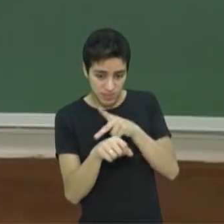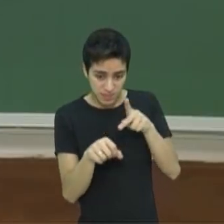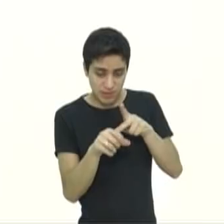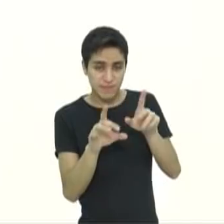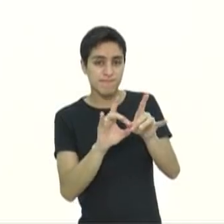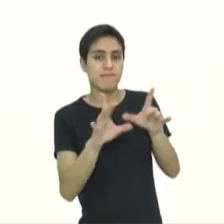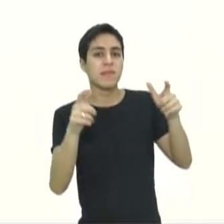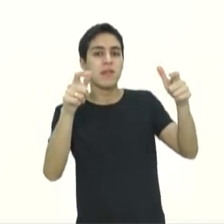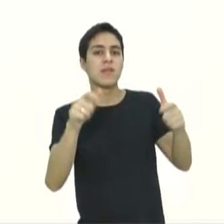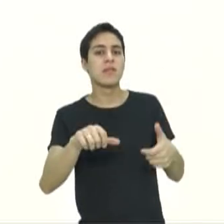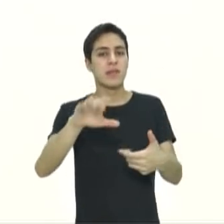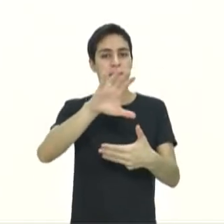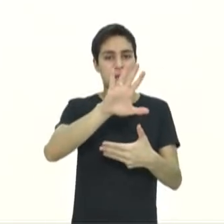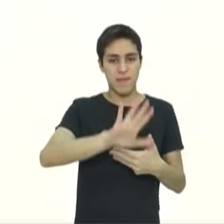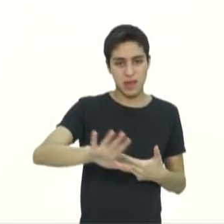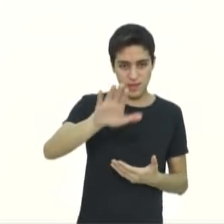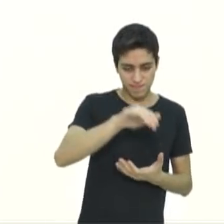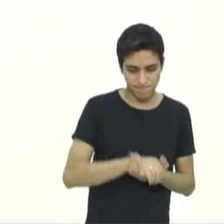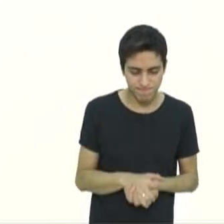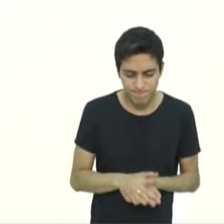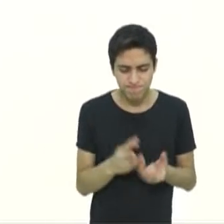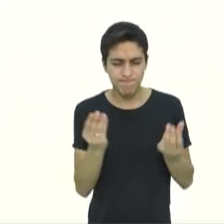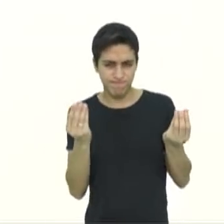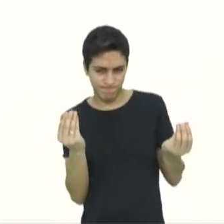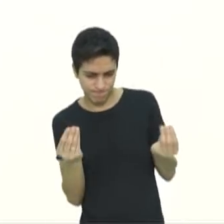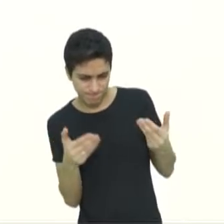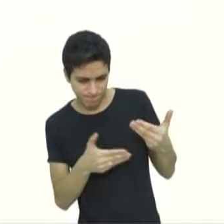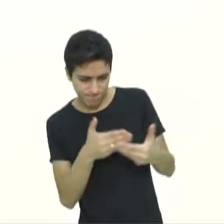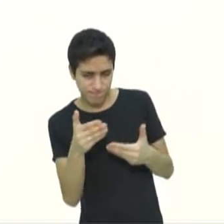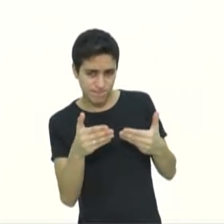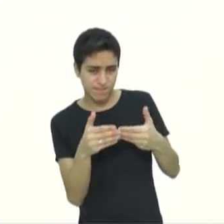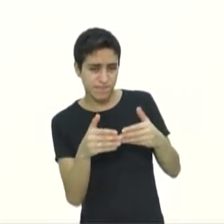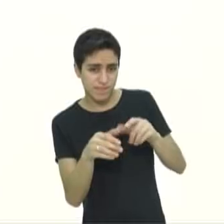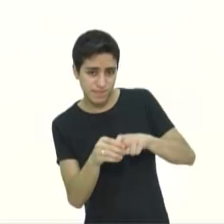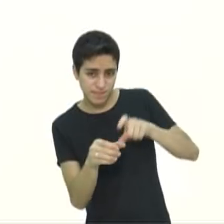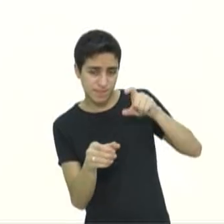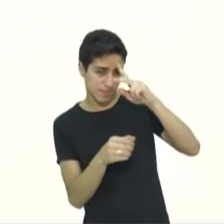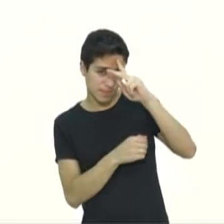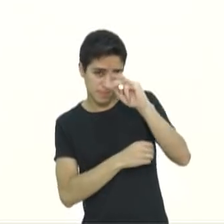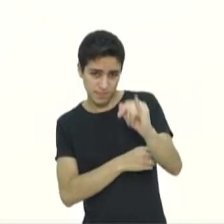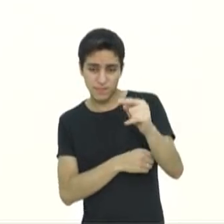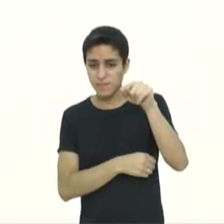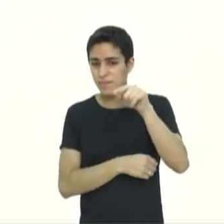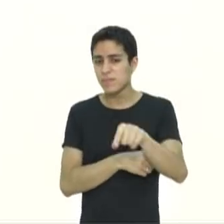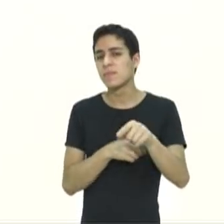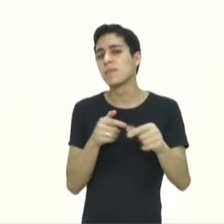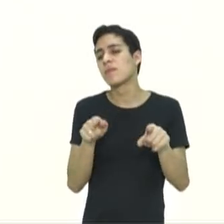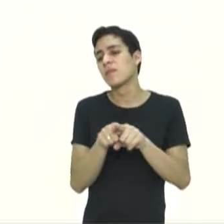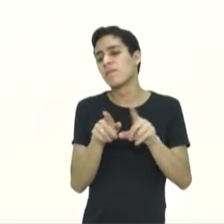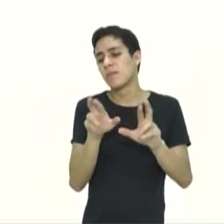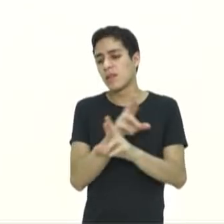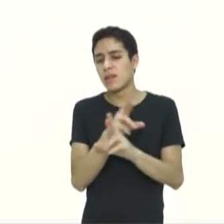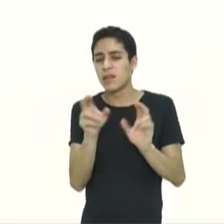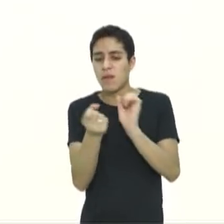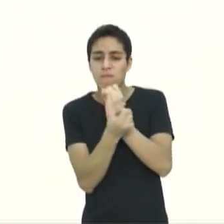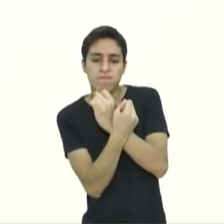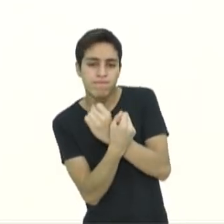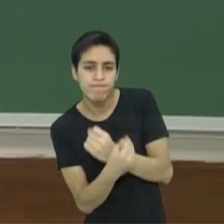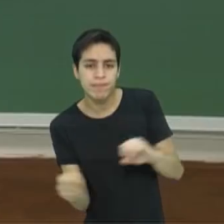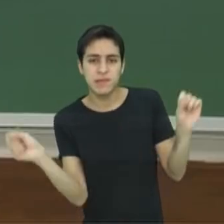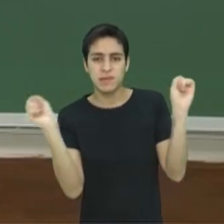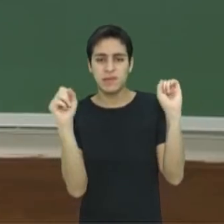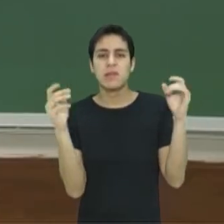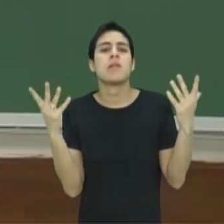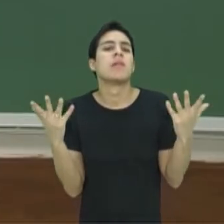E relacionar o processo de independência política do Haiti com o processo de abolição da escravidão.